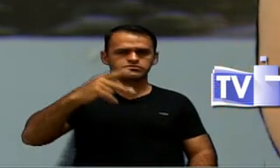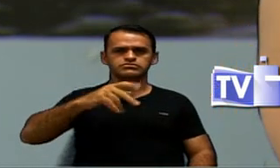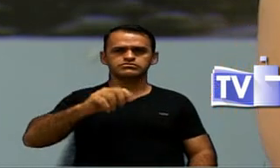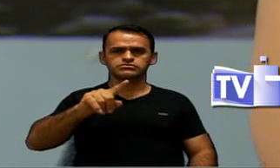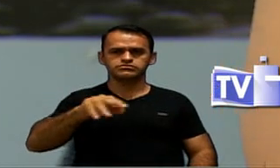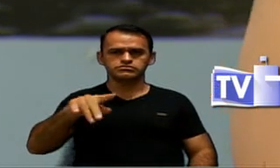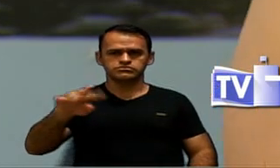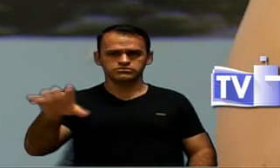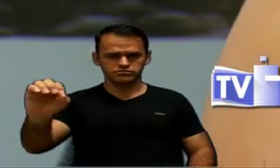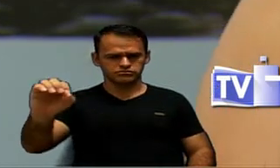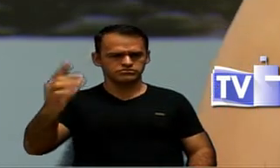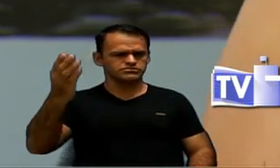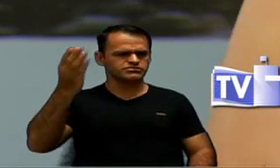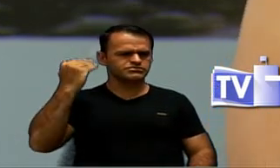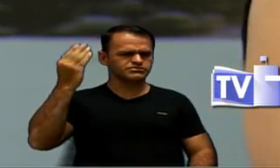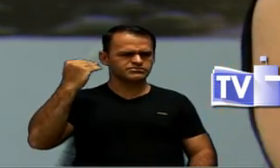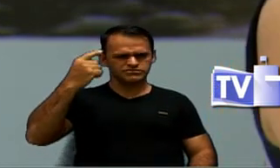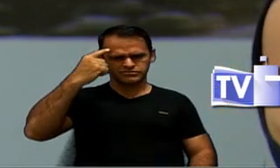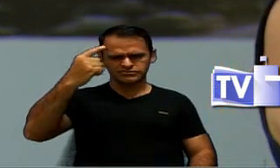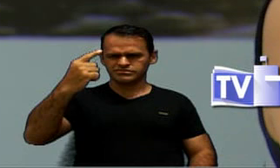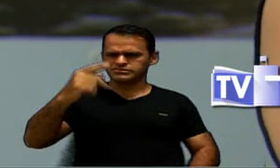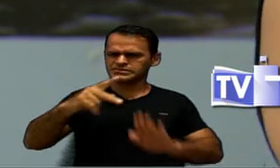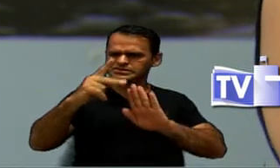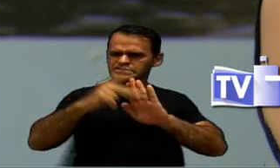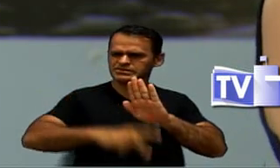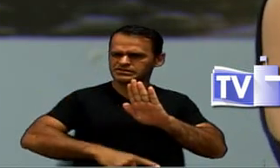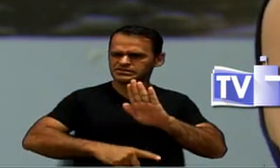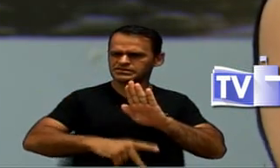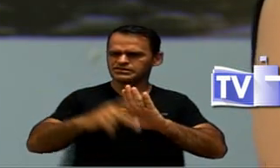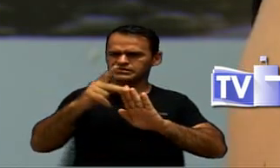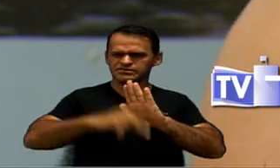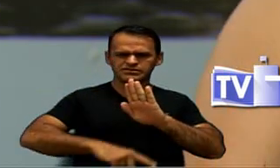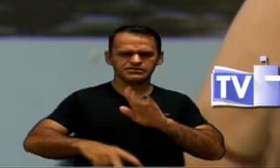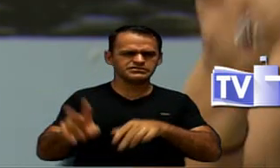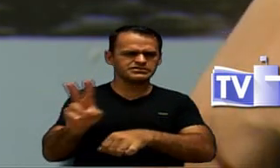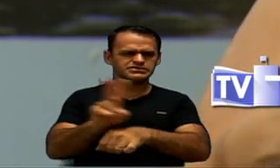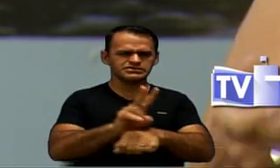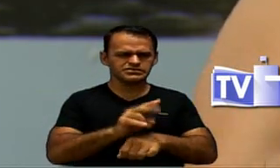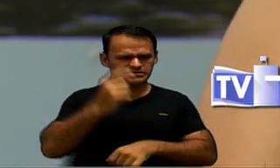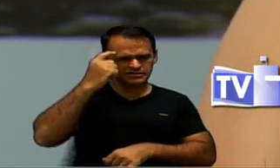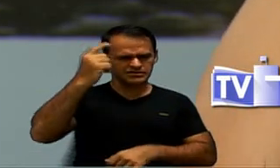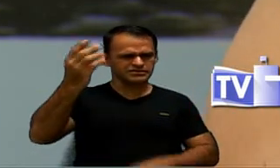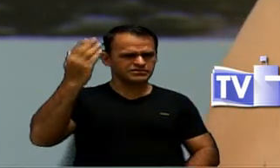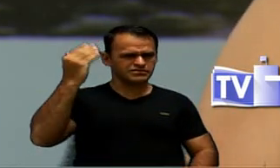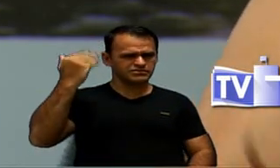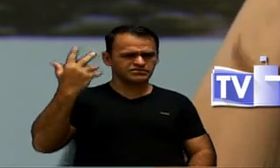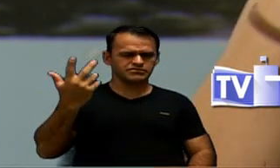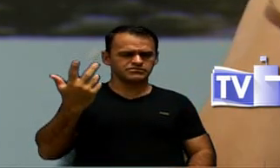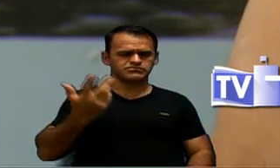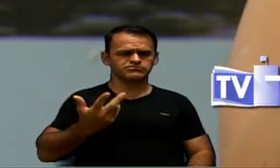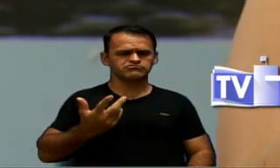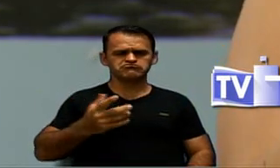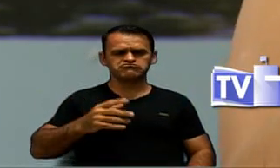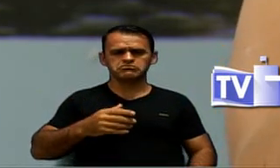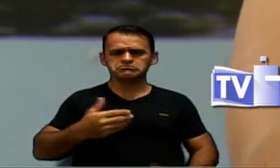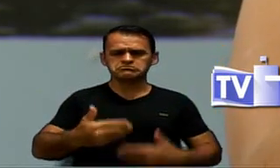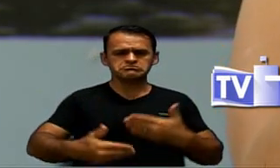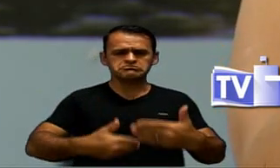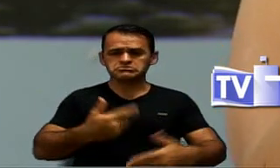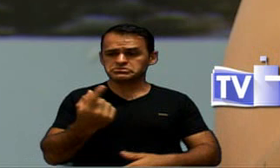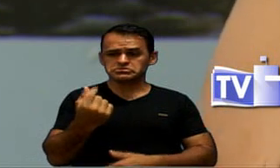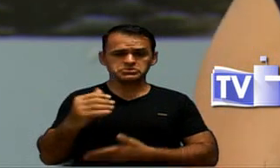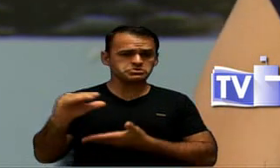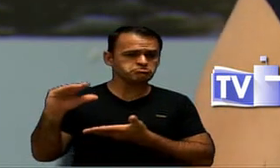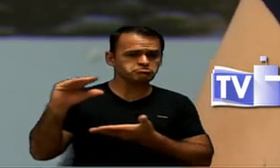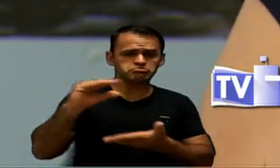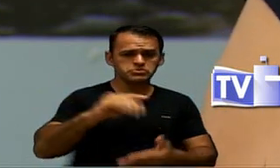que veio lá do projeto Sentinela, né, que ainda tinha aquela questão do PT, que foi, não tinha que firmar esse convênio. Não saía esse dinheiro